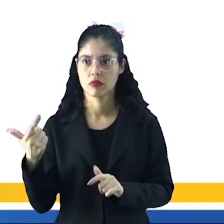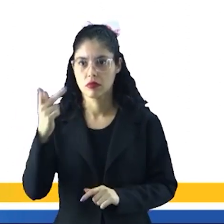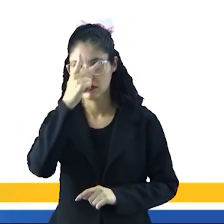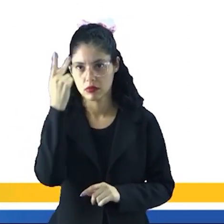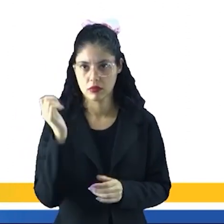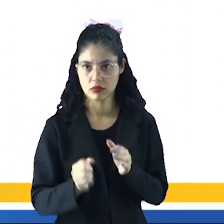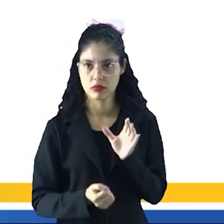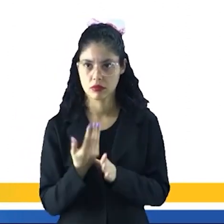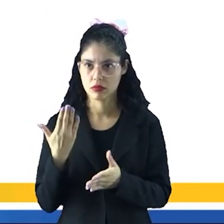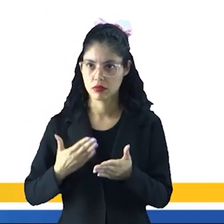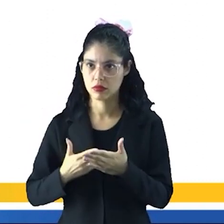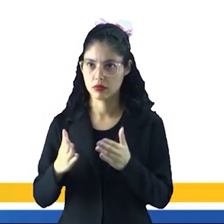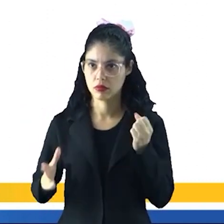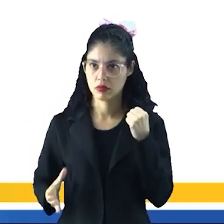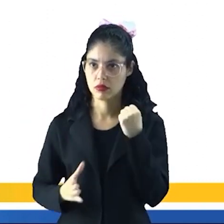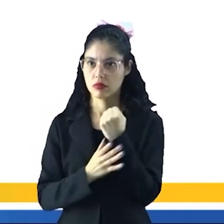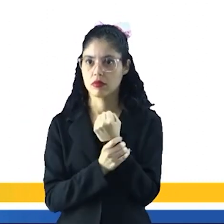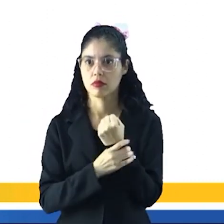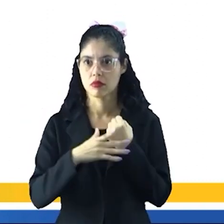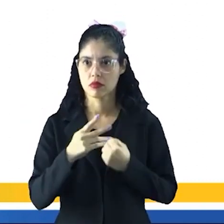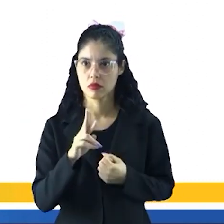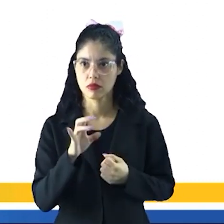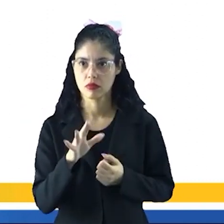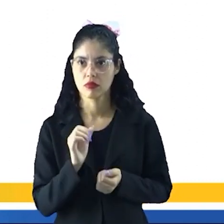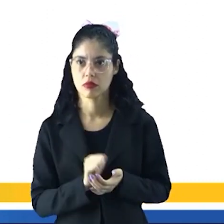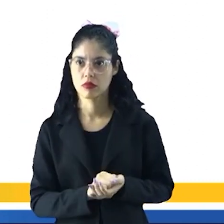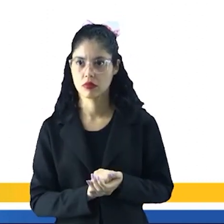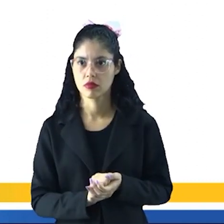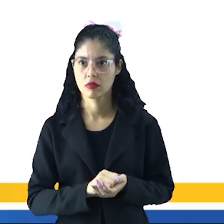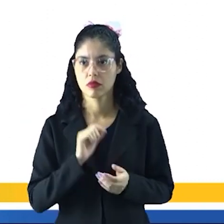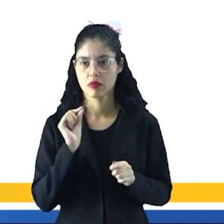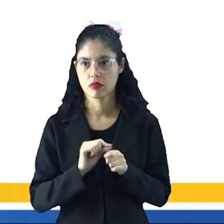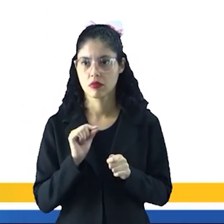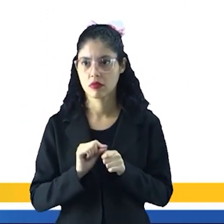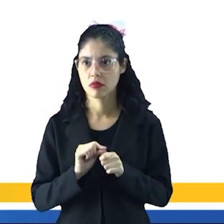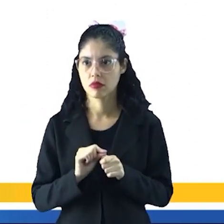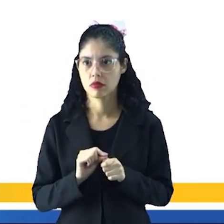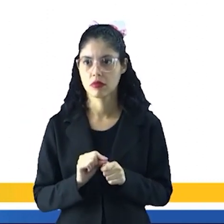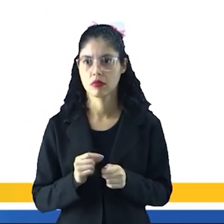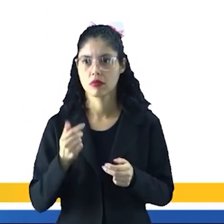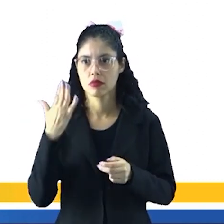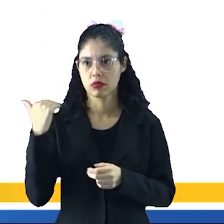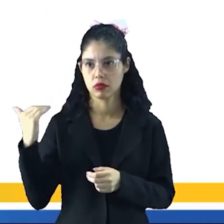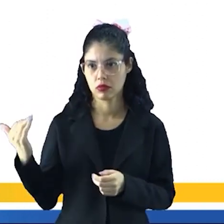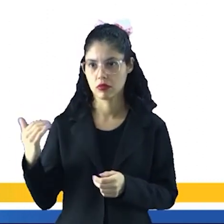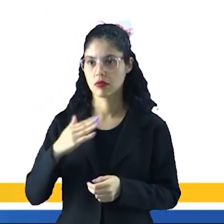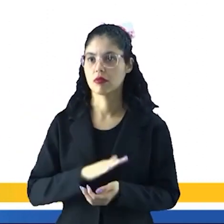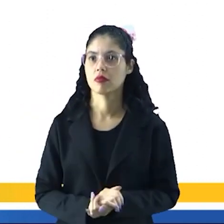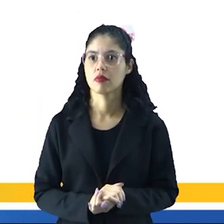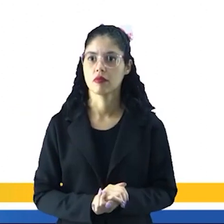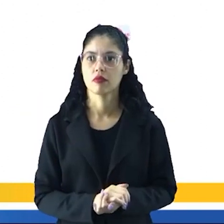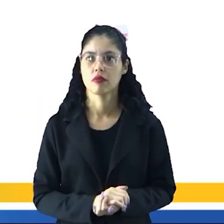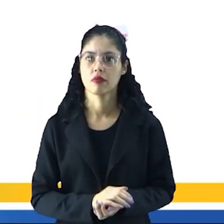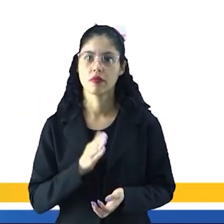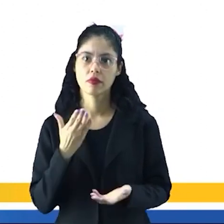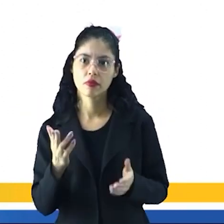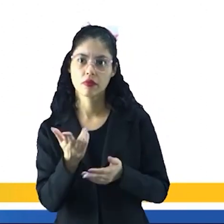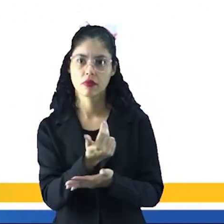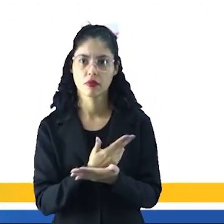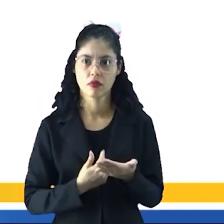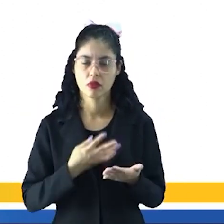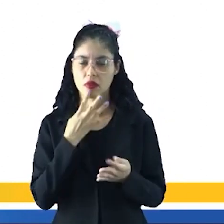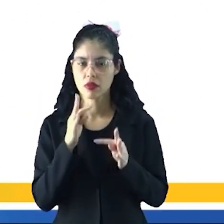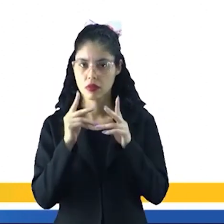qualquer pessoa, criando uma barreira que o protegia da censura e fazia sua obra ser popular, e ele um